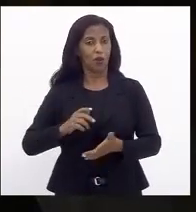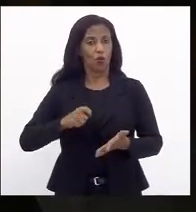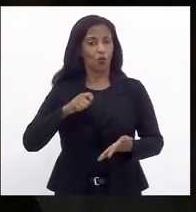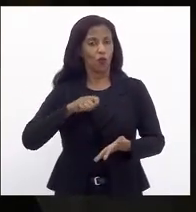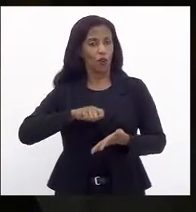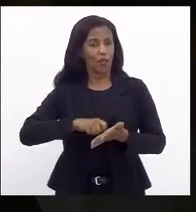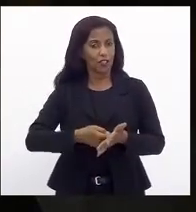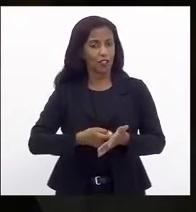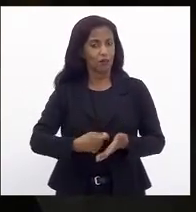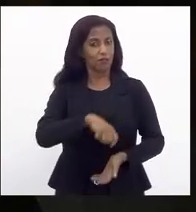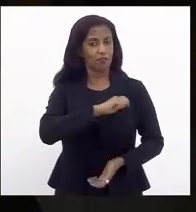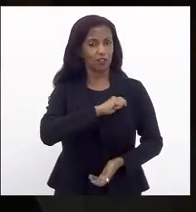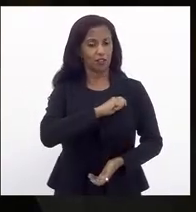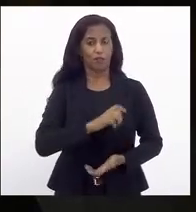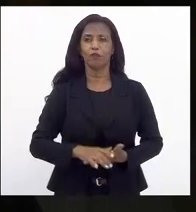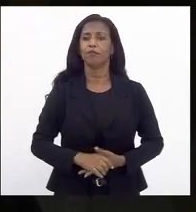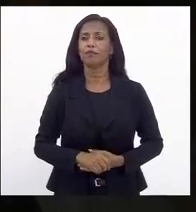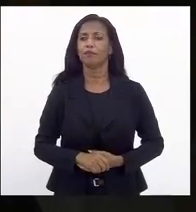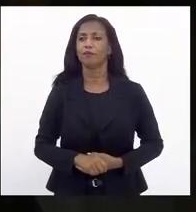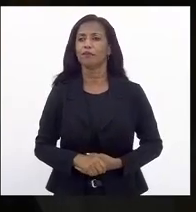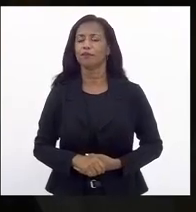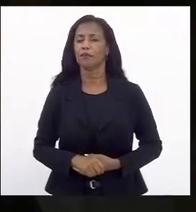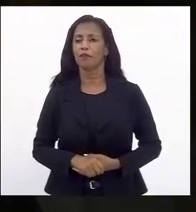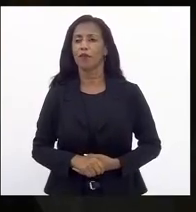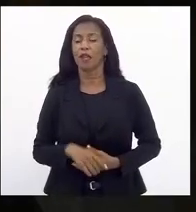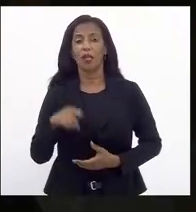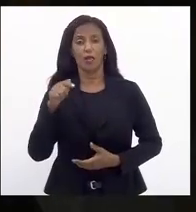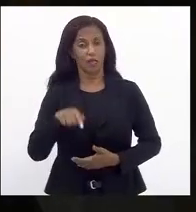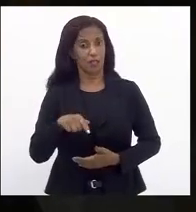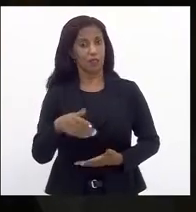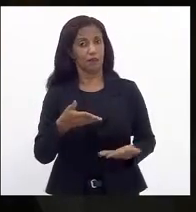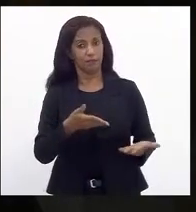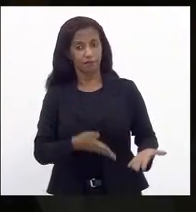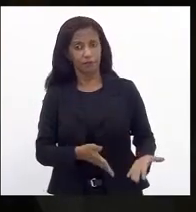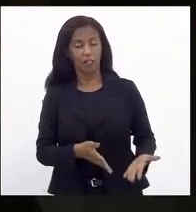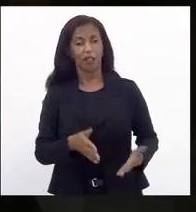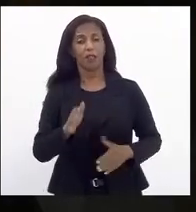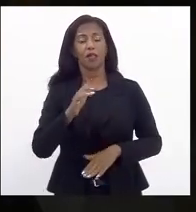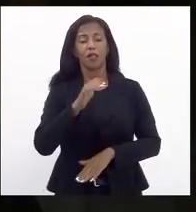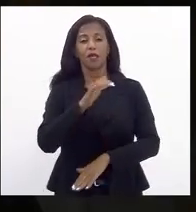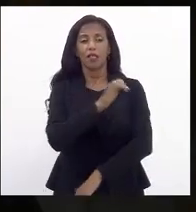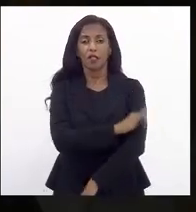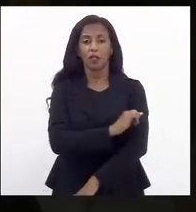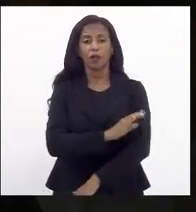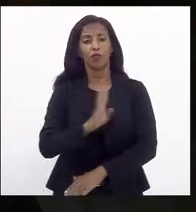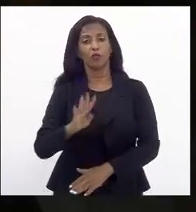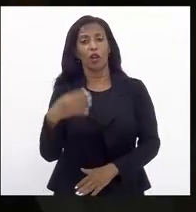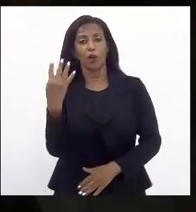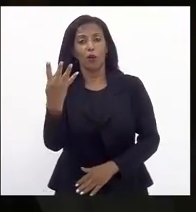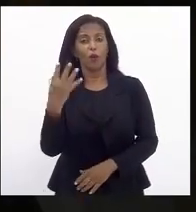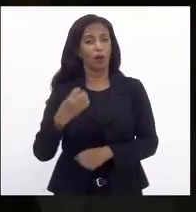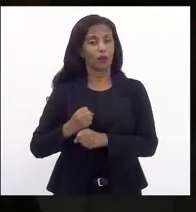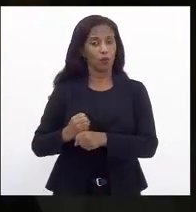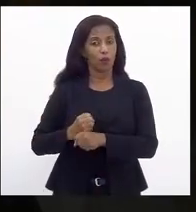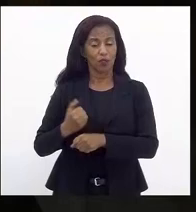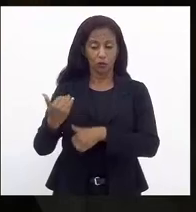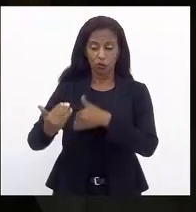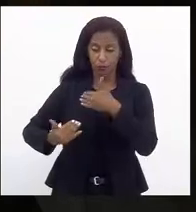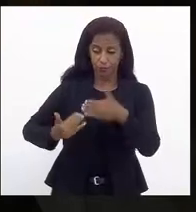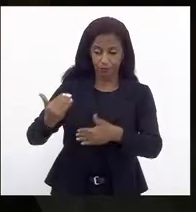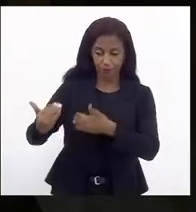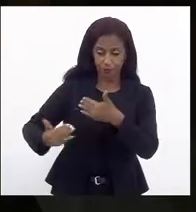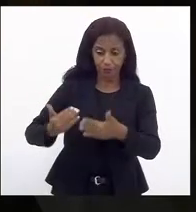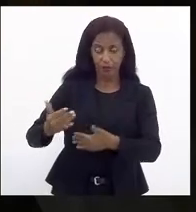regime de recuperação fiscal o regime que o Rio de Janeiro já faz parte há quatro anos